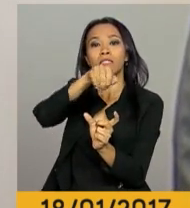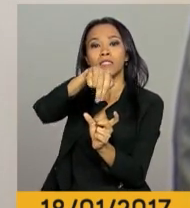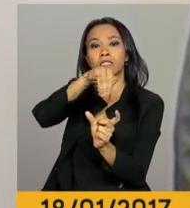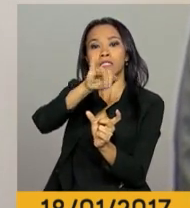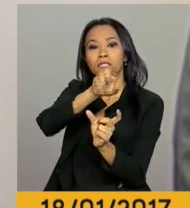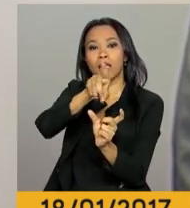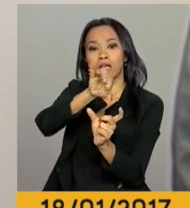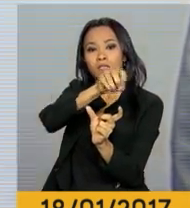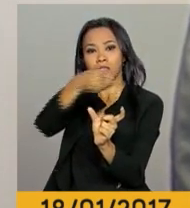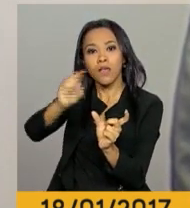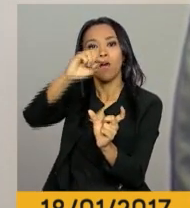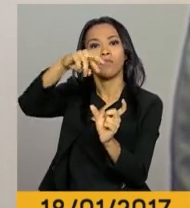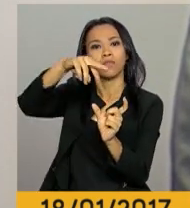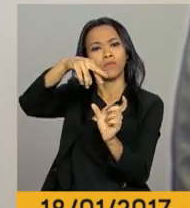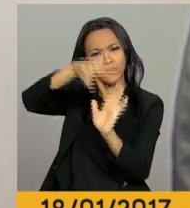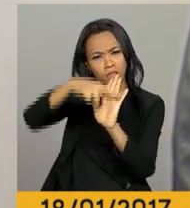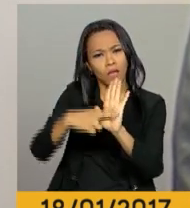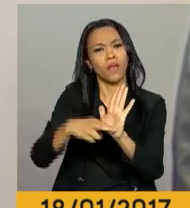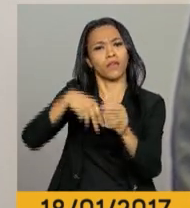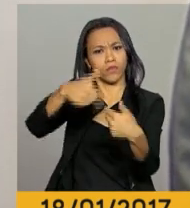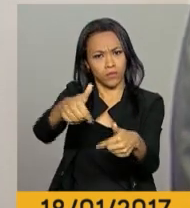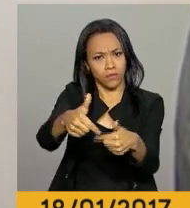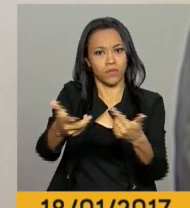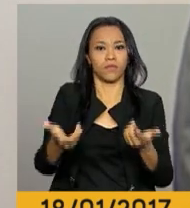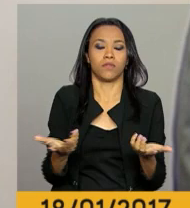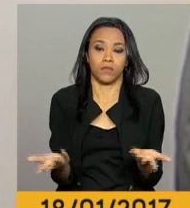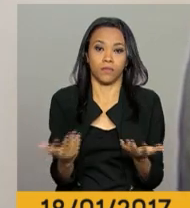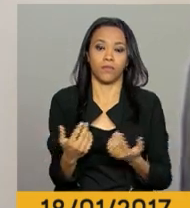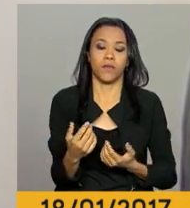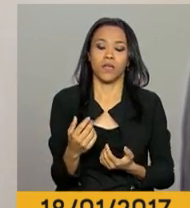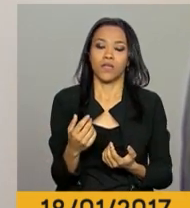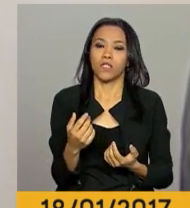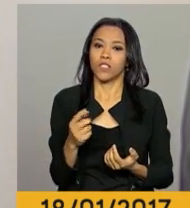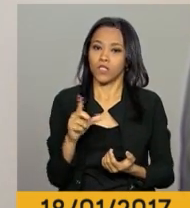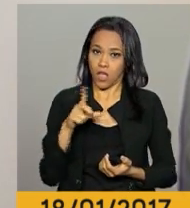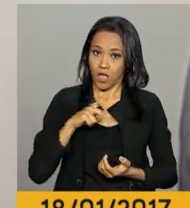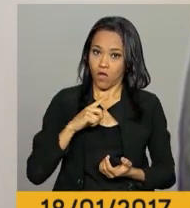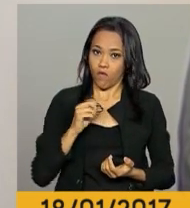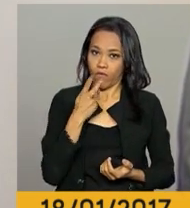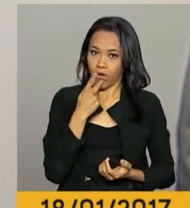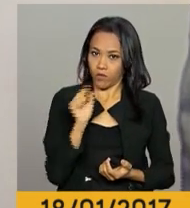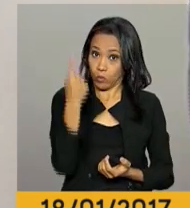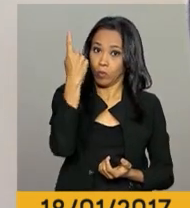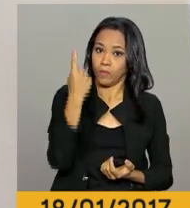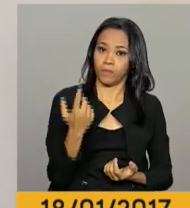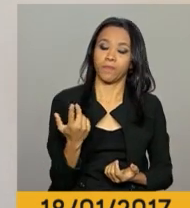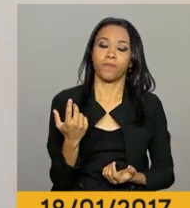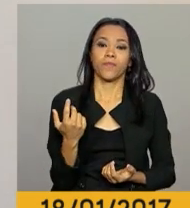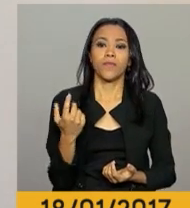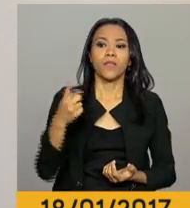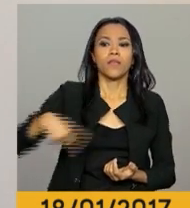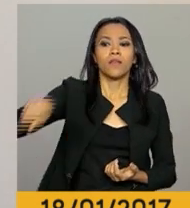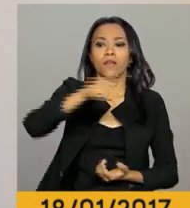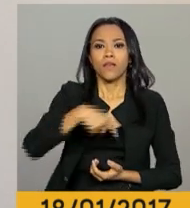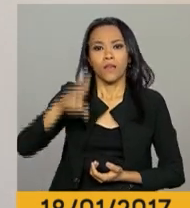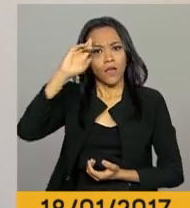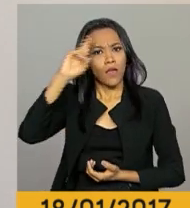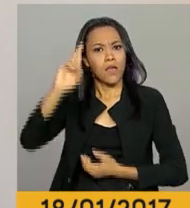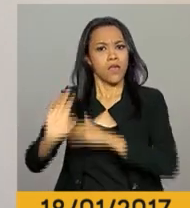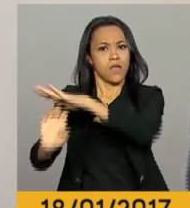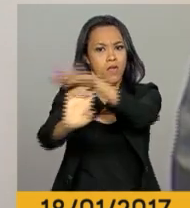é ah de maneira ímpar dizia eu eh empresários